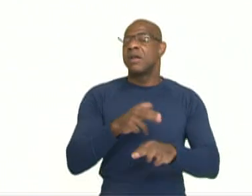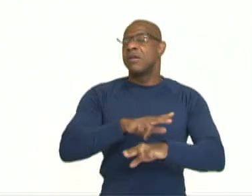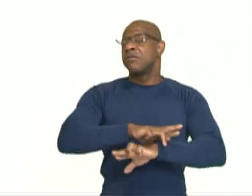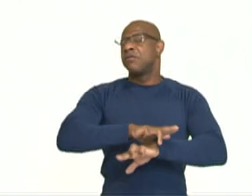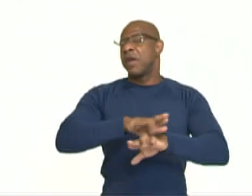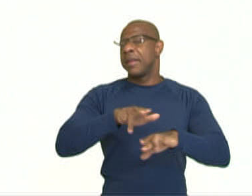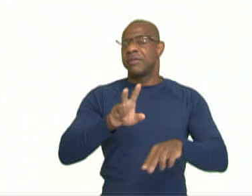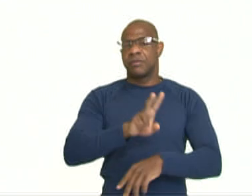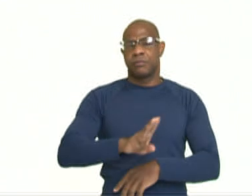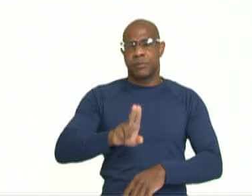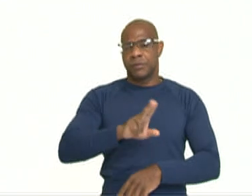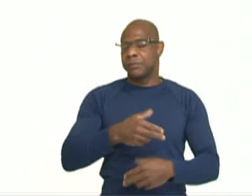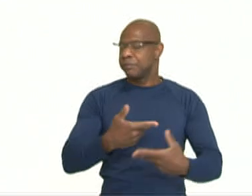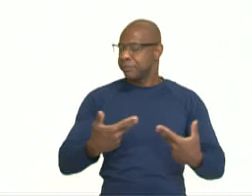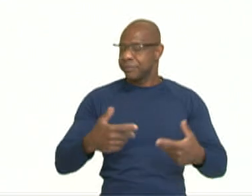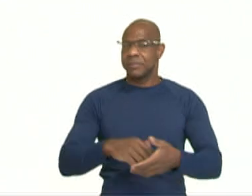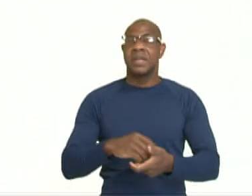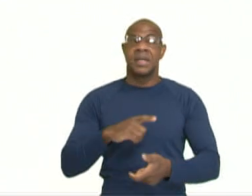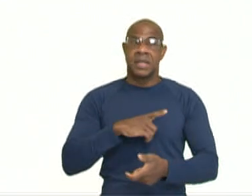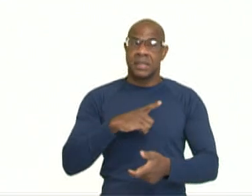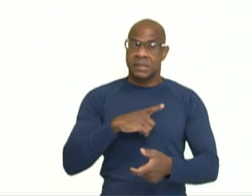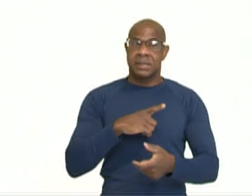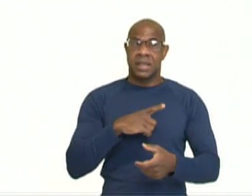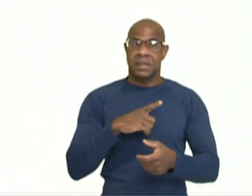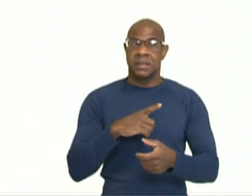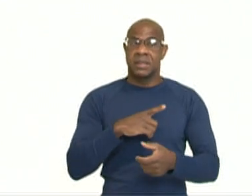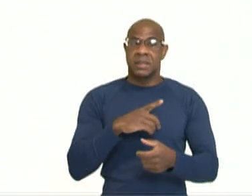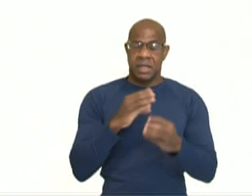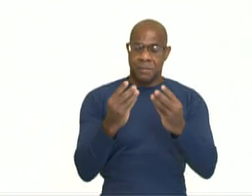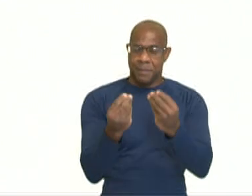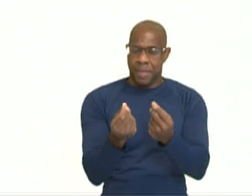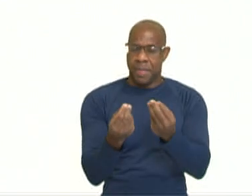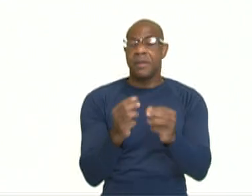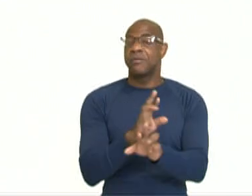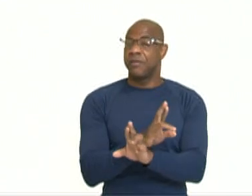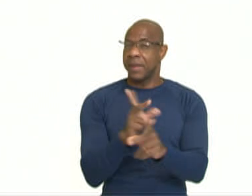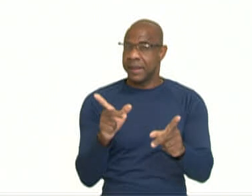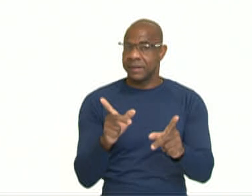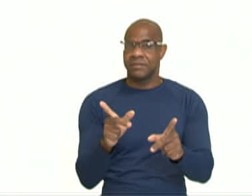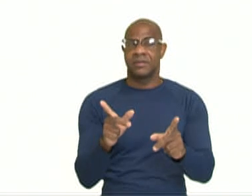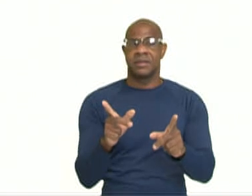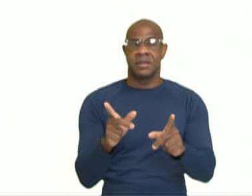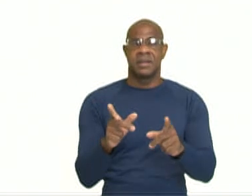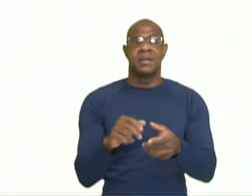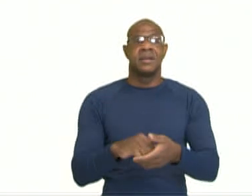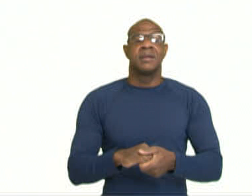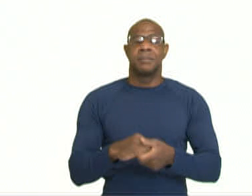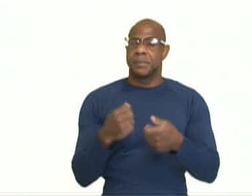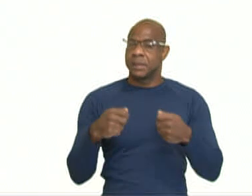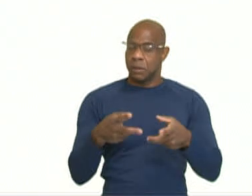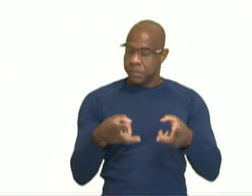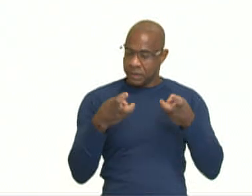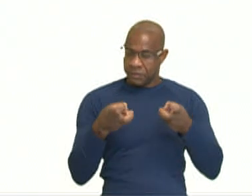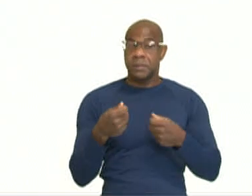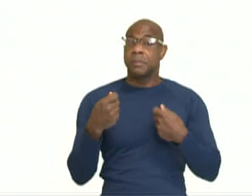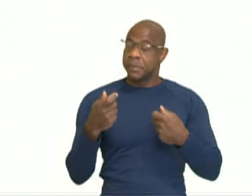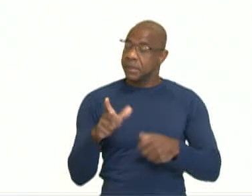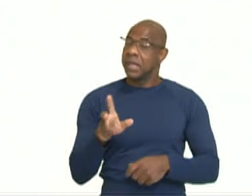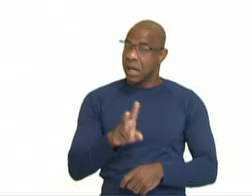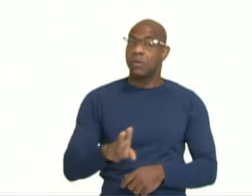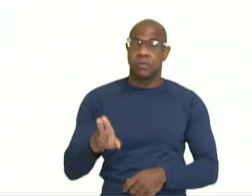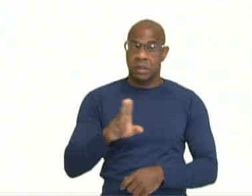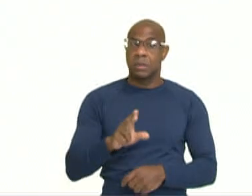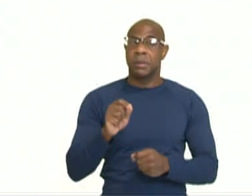diferentes utilizações. Elas têm um padrão diferente, uma textura diferente, que deve ser observada e deve ser muito utilizada até